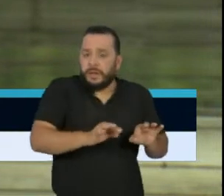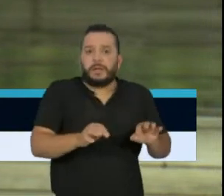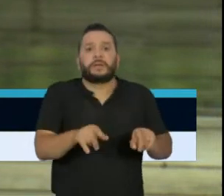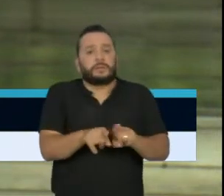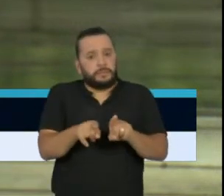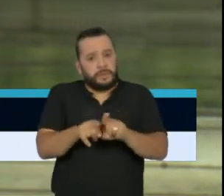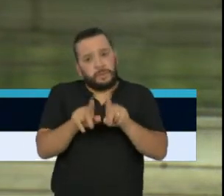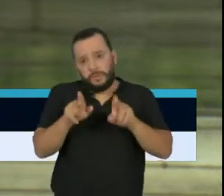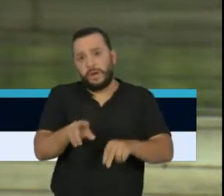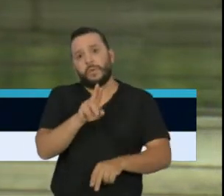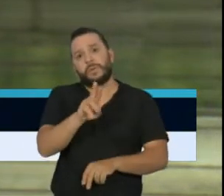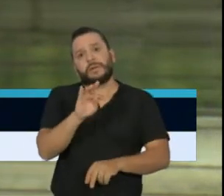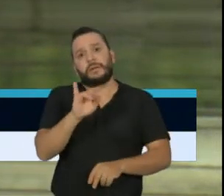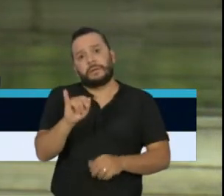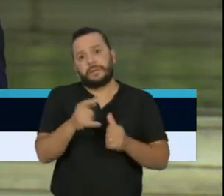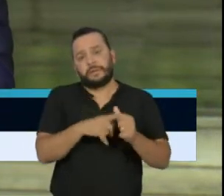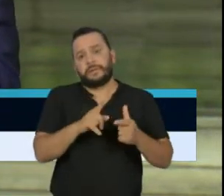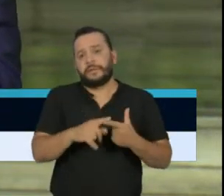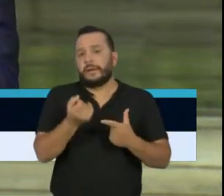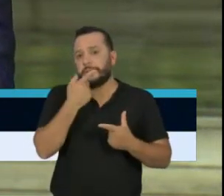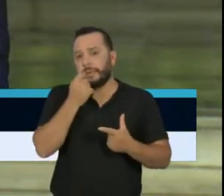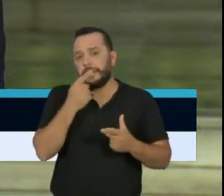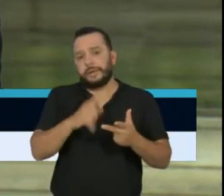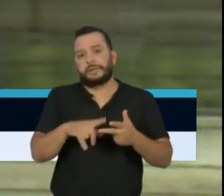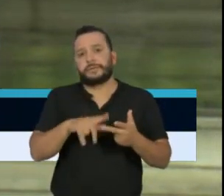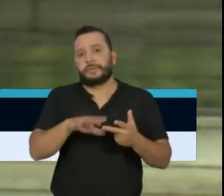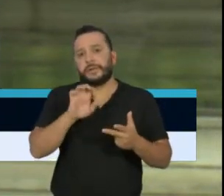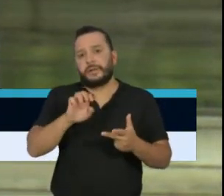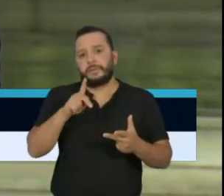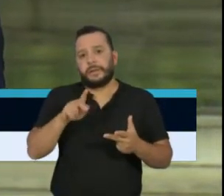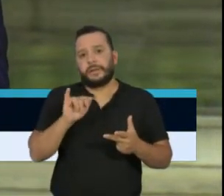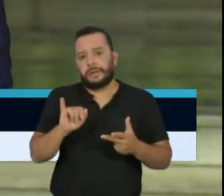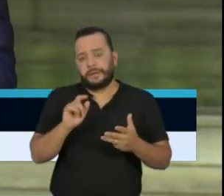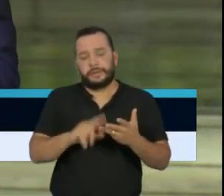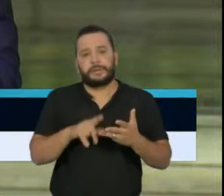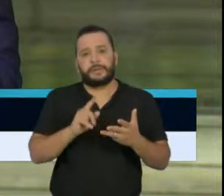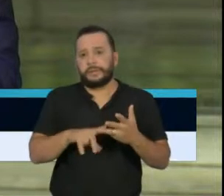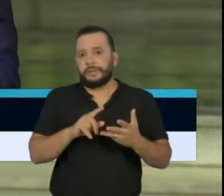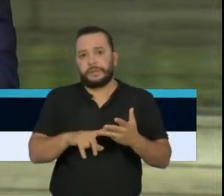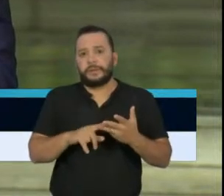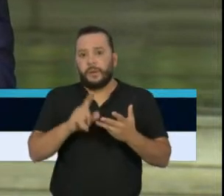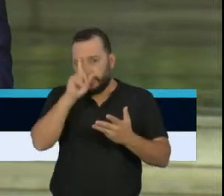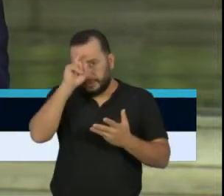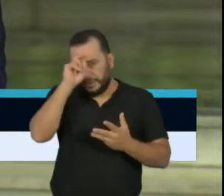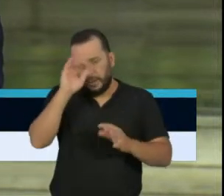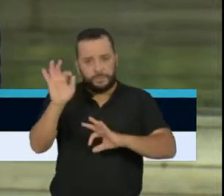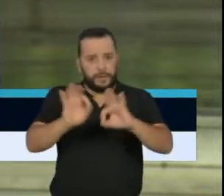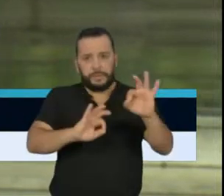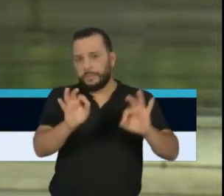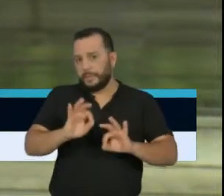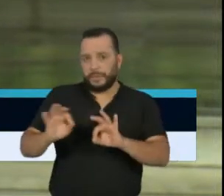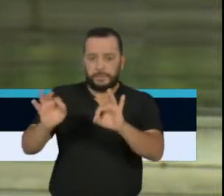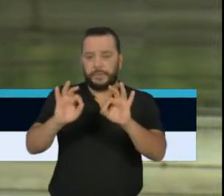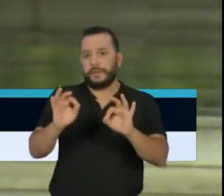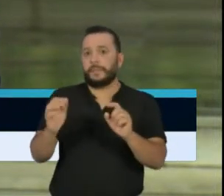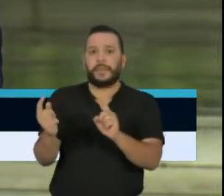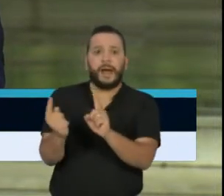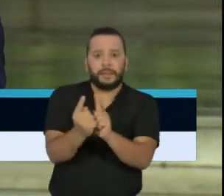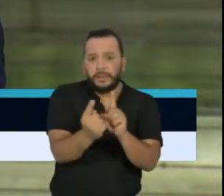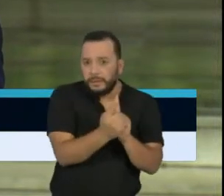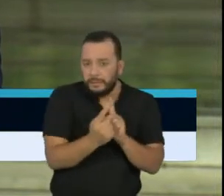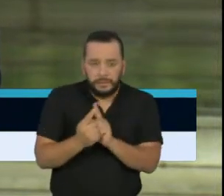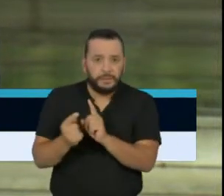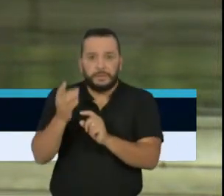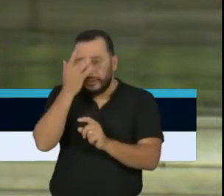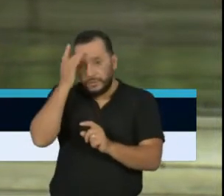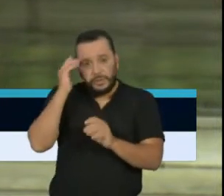de medicamentos, de EPIs e de estrutura para atender em qualquer circunstância.